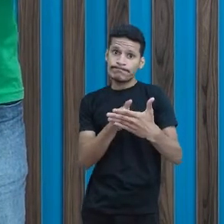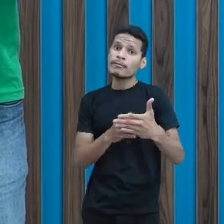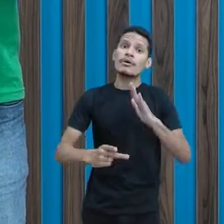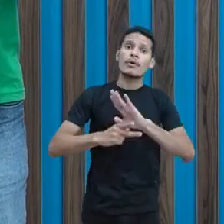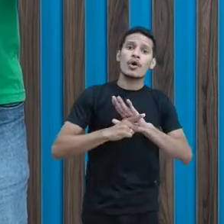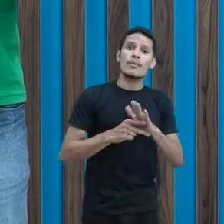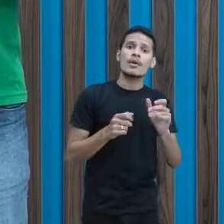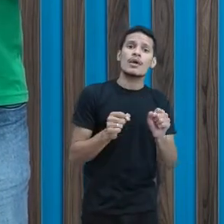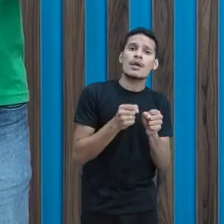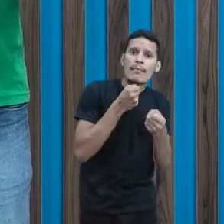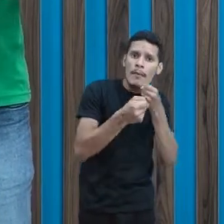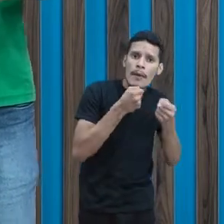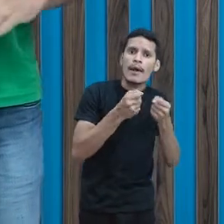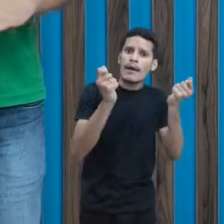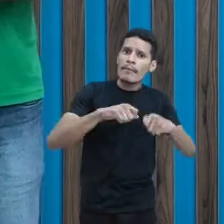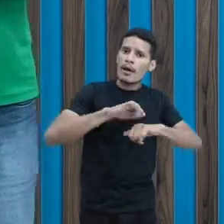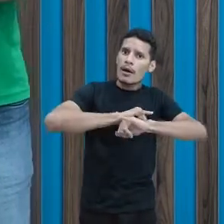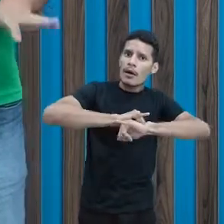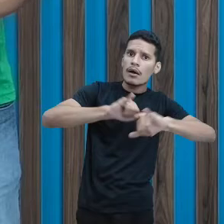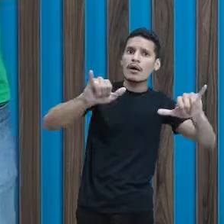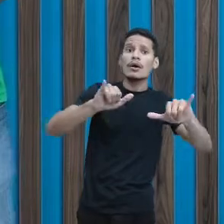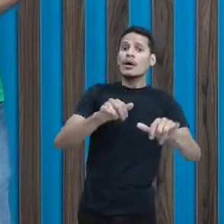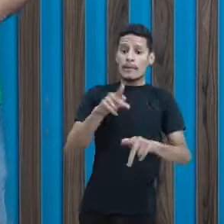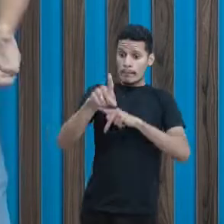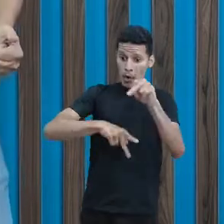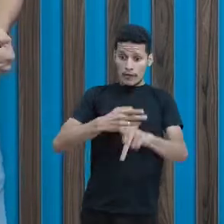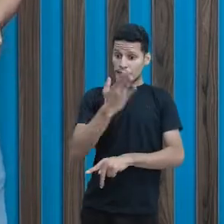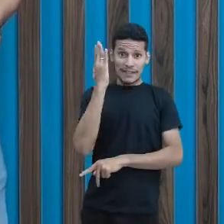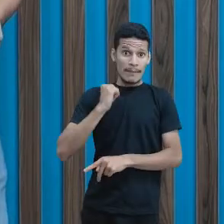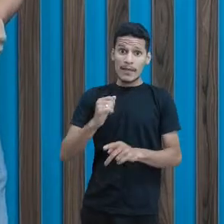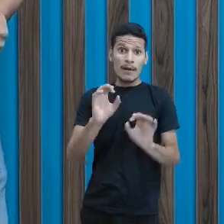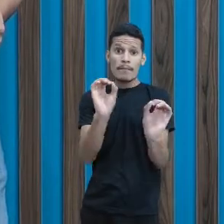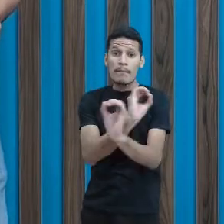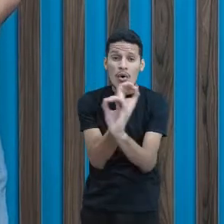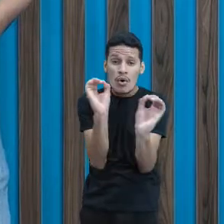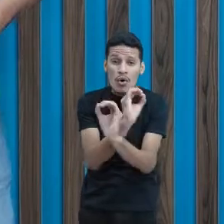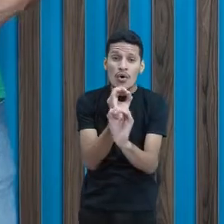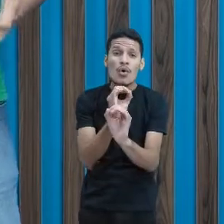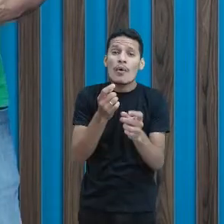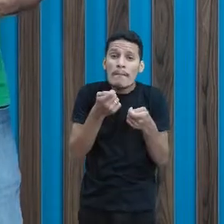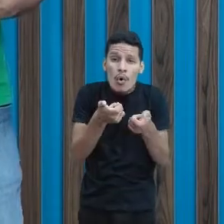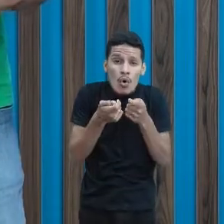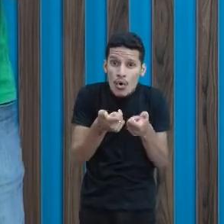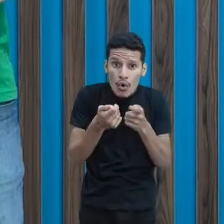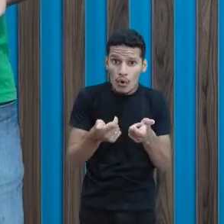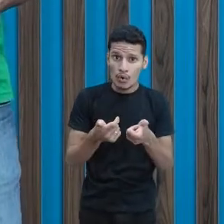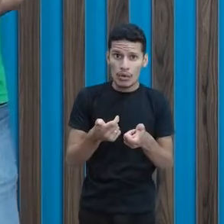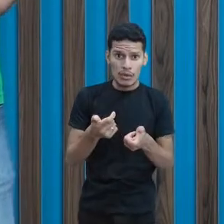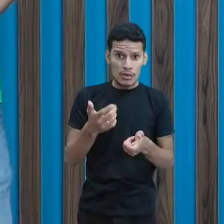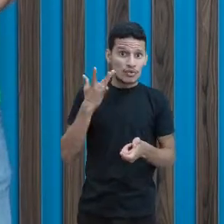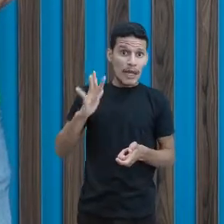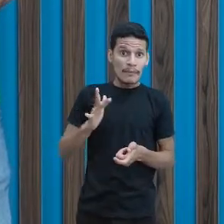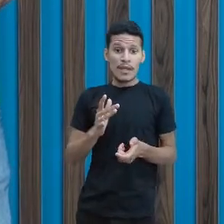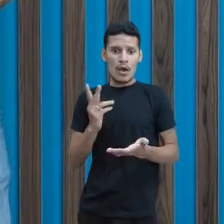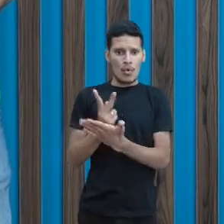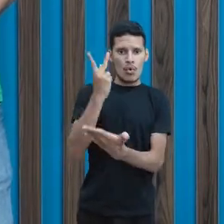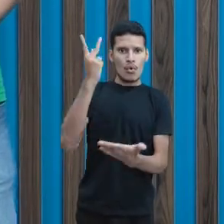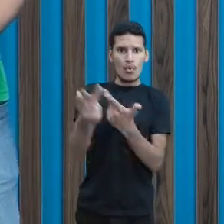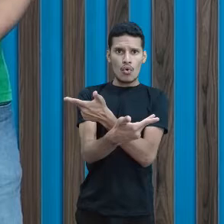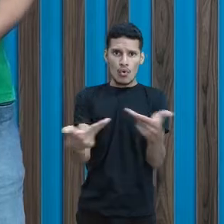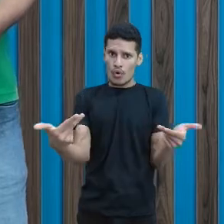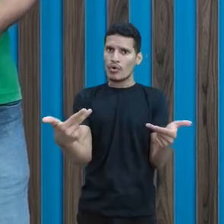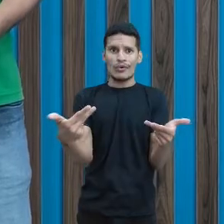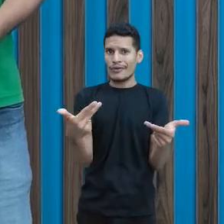poderia noticiar para o povo. Então o povo não sabia de muita coisa da ditadura. O povo não tinha noção das coisas que estavam acontecendo.